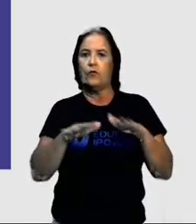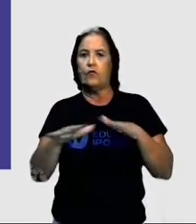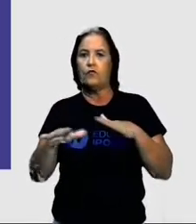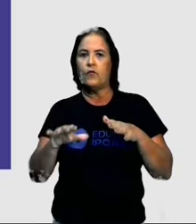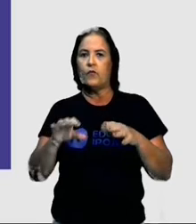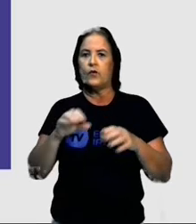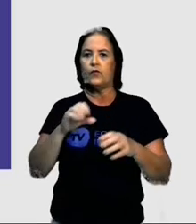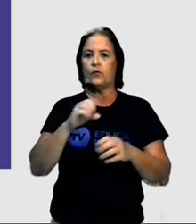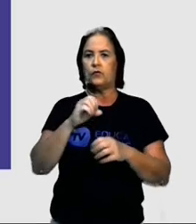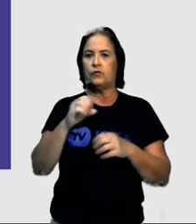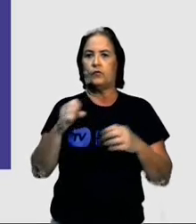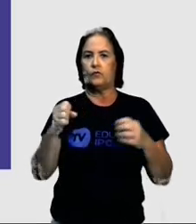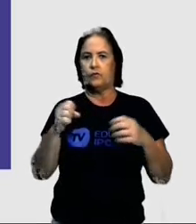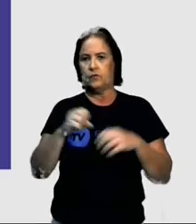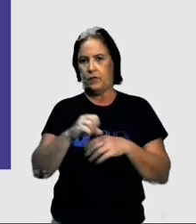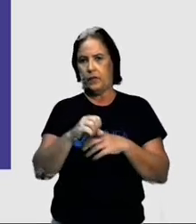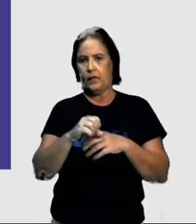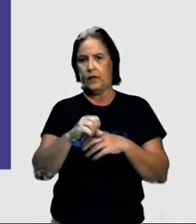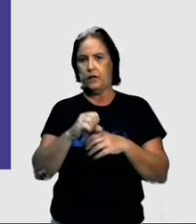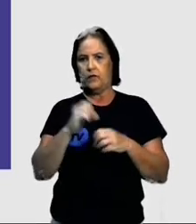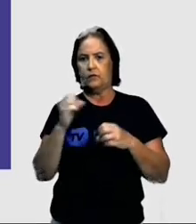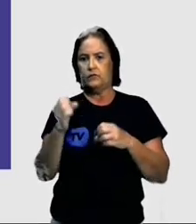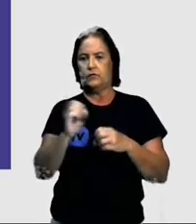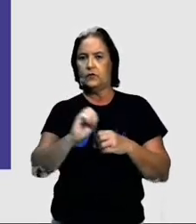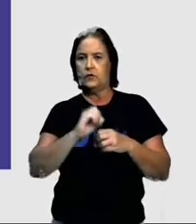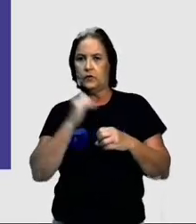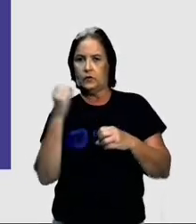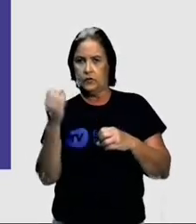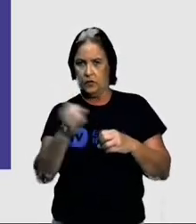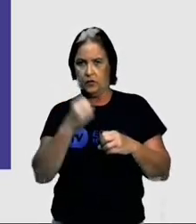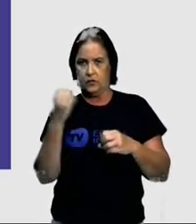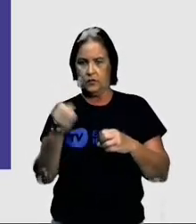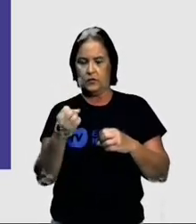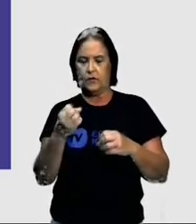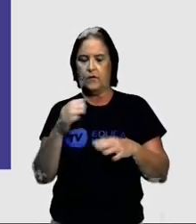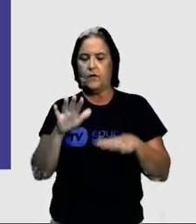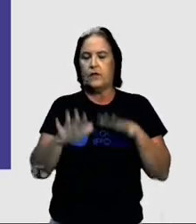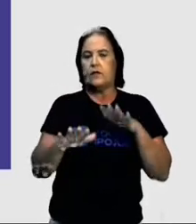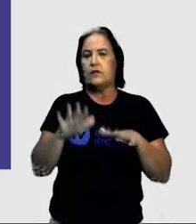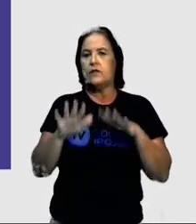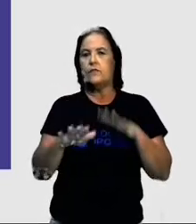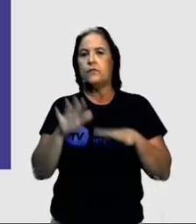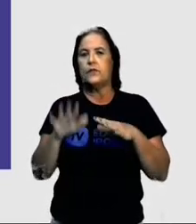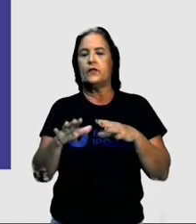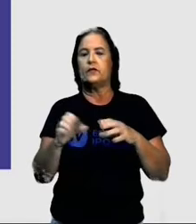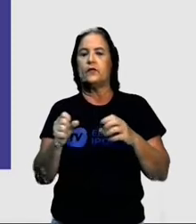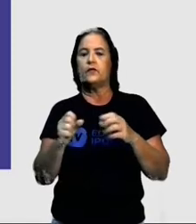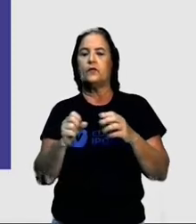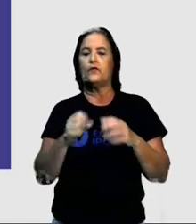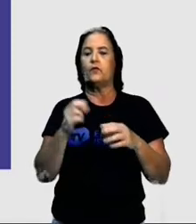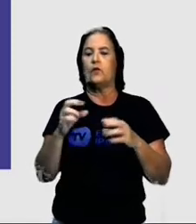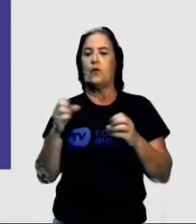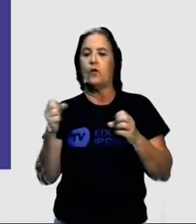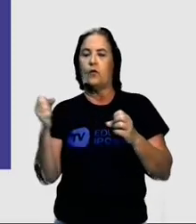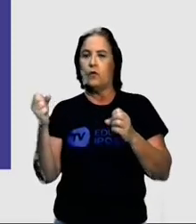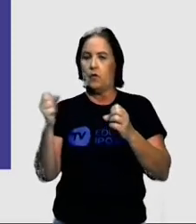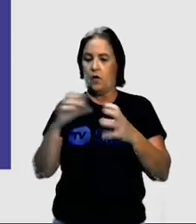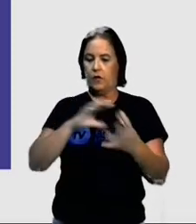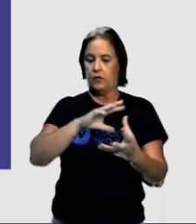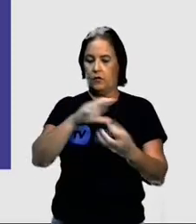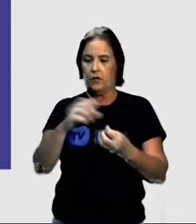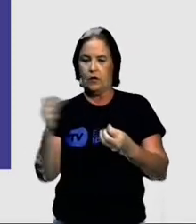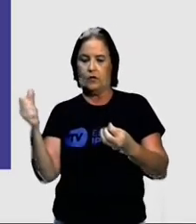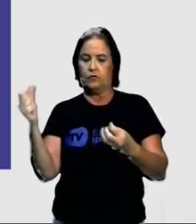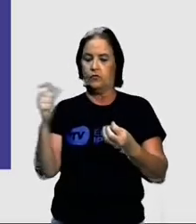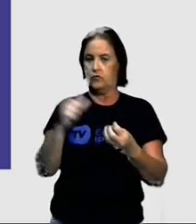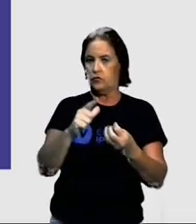são as estações do ano. Dependendo de que posição a Terra está em relação ao Sol, ocorrem as